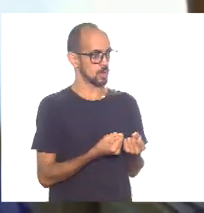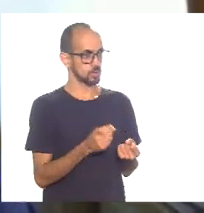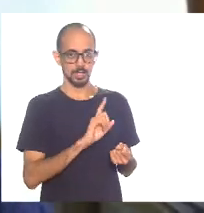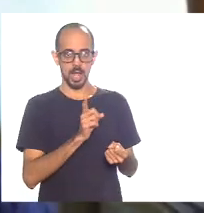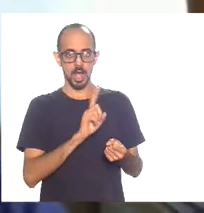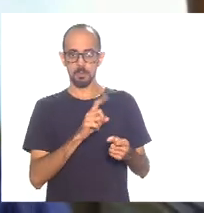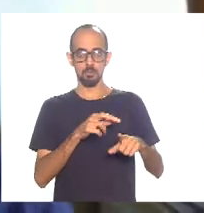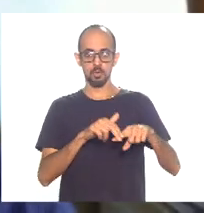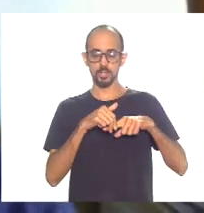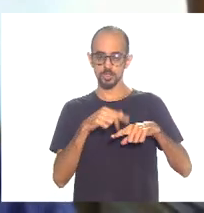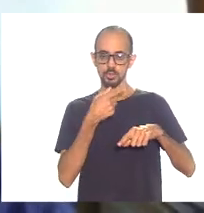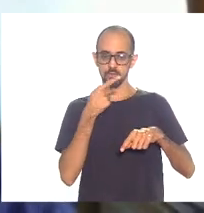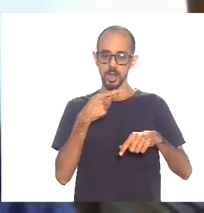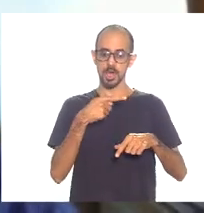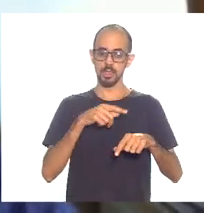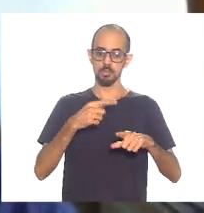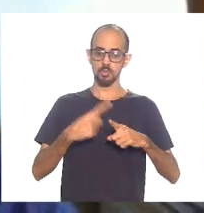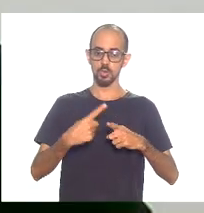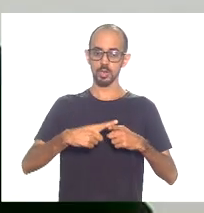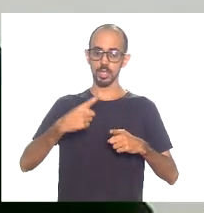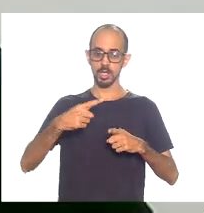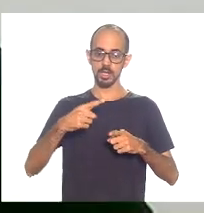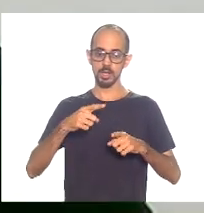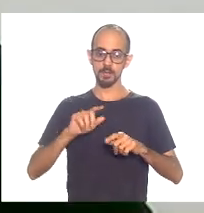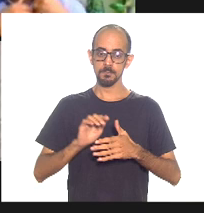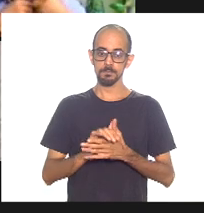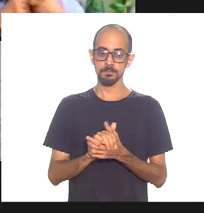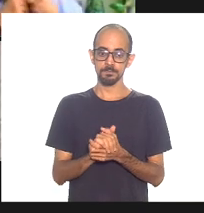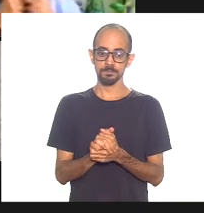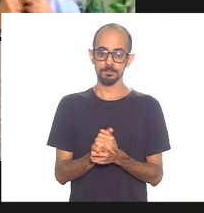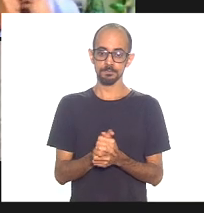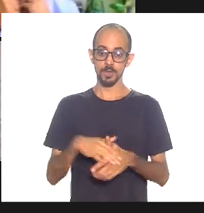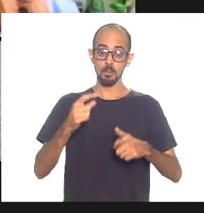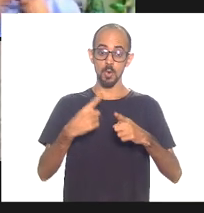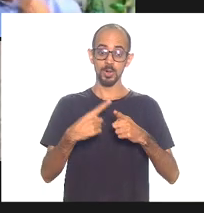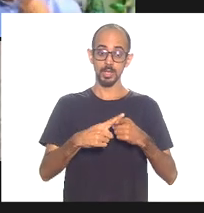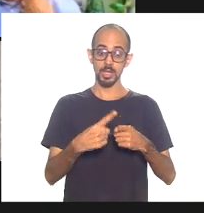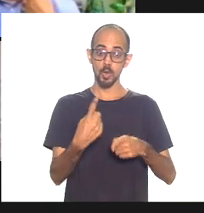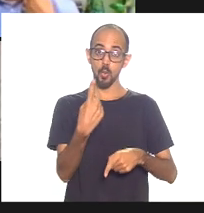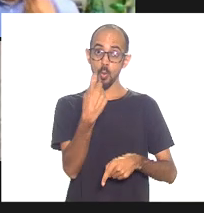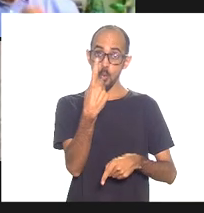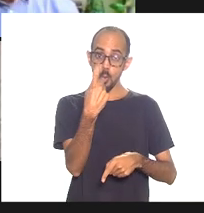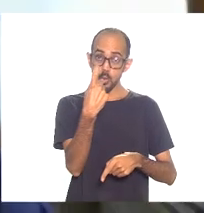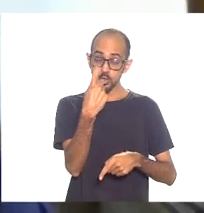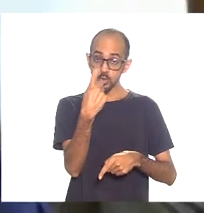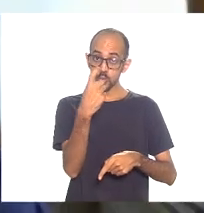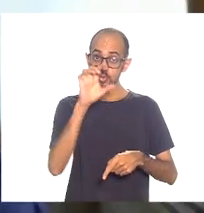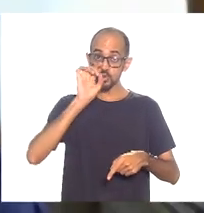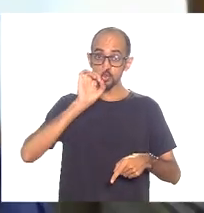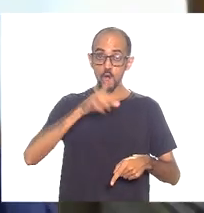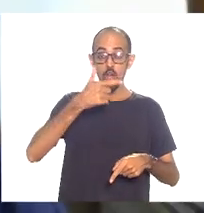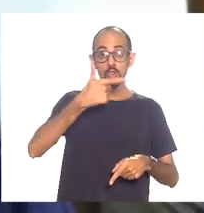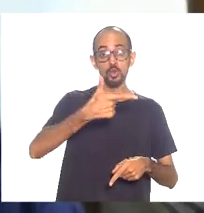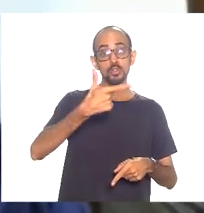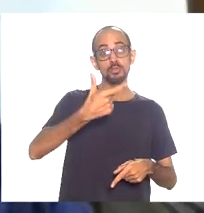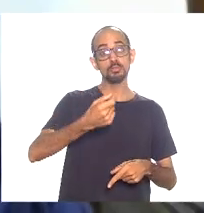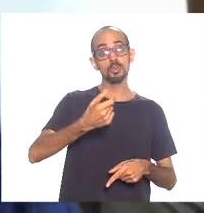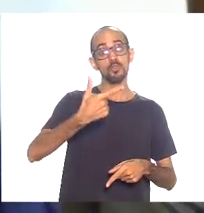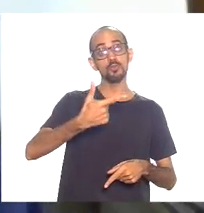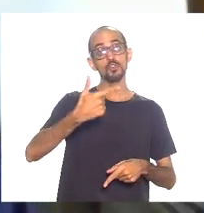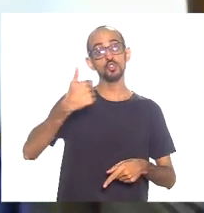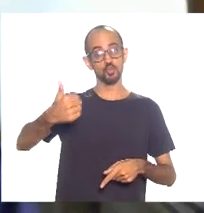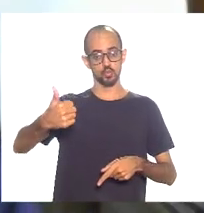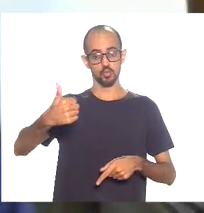que eu botei aí, não está contemplado. Deputado Luiz Paulo, derivados única e exclusivamente do leilão de 21, como está